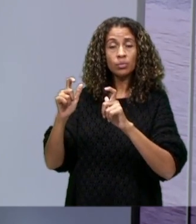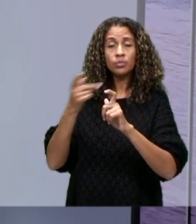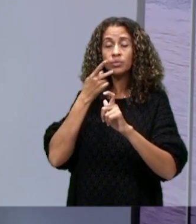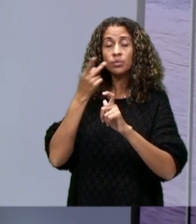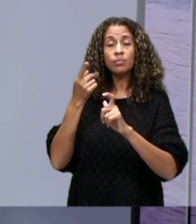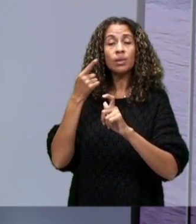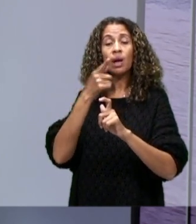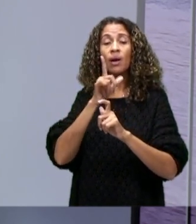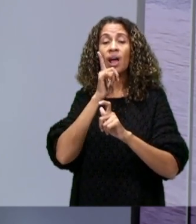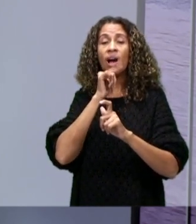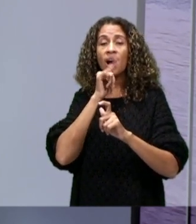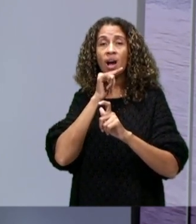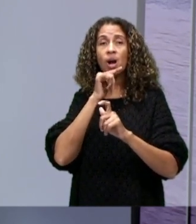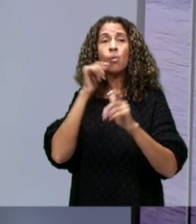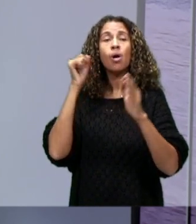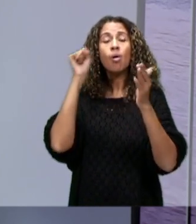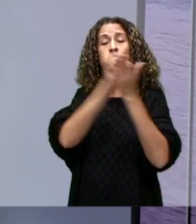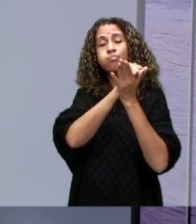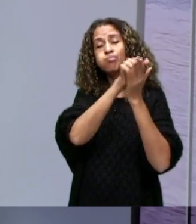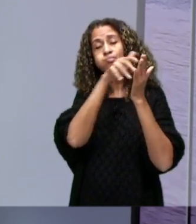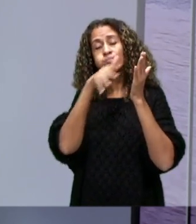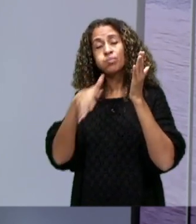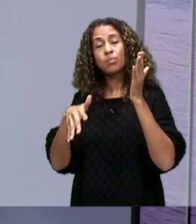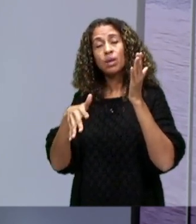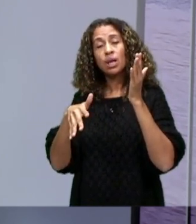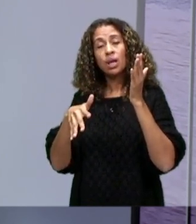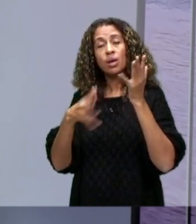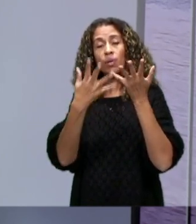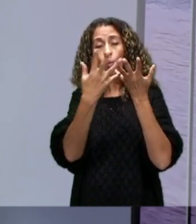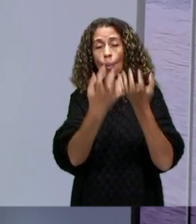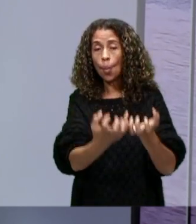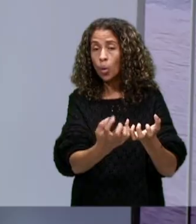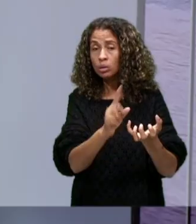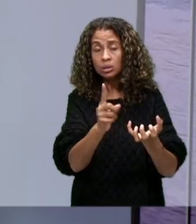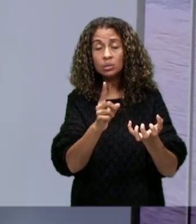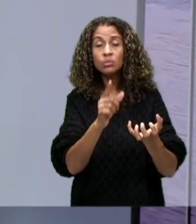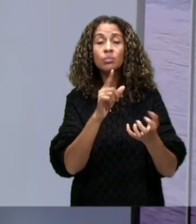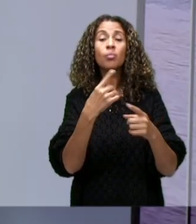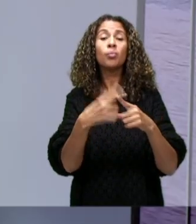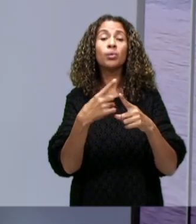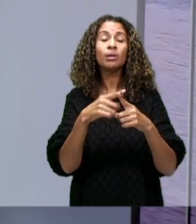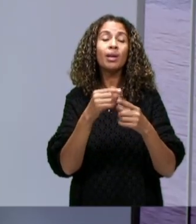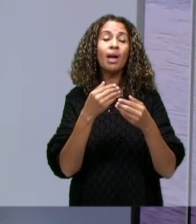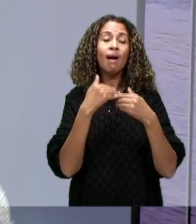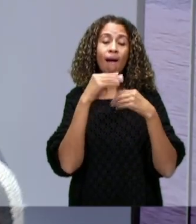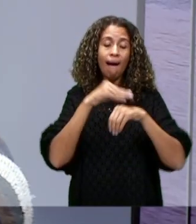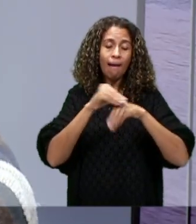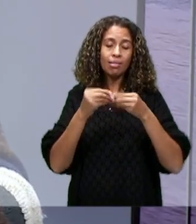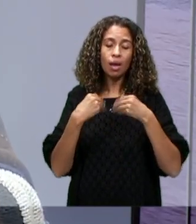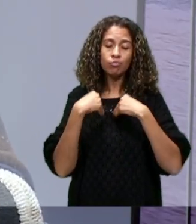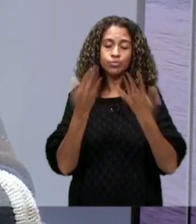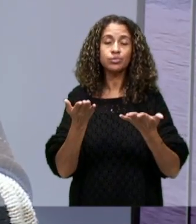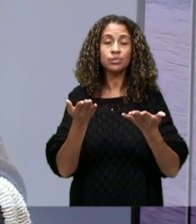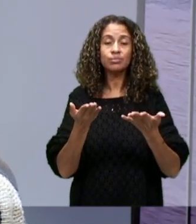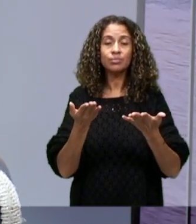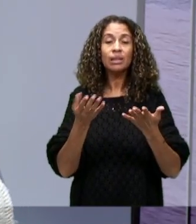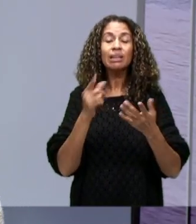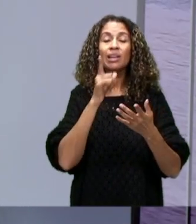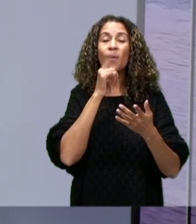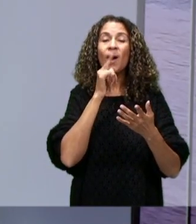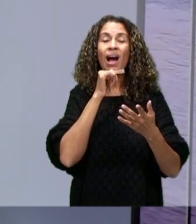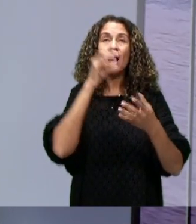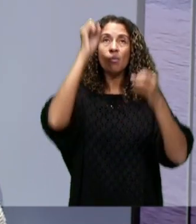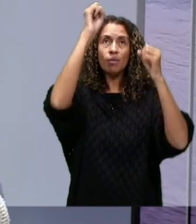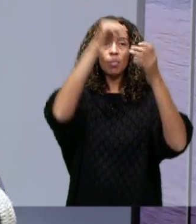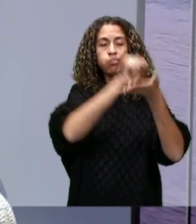agora essa água vai bater ali, em vez de infiltrar, vai descer barro, porque o solo está exposto. Né? Então, toda essa alteração que a gente